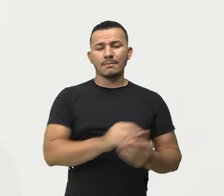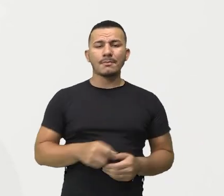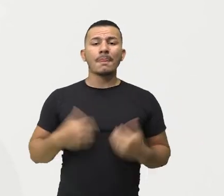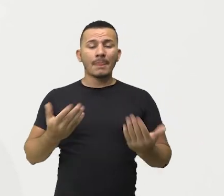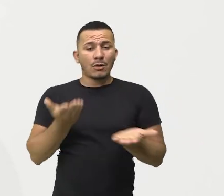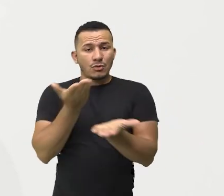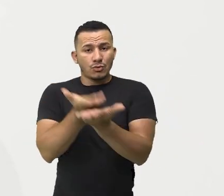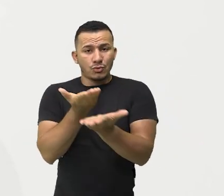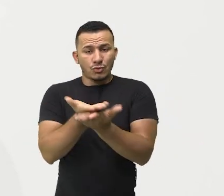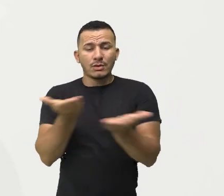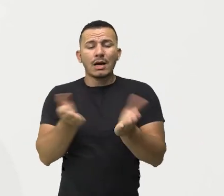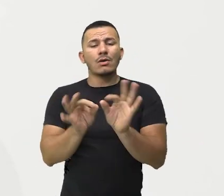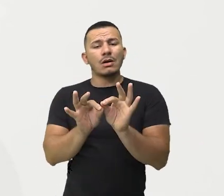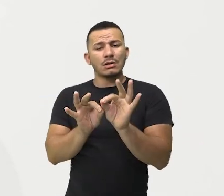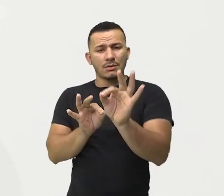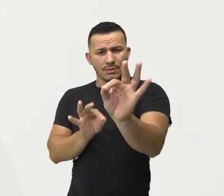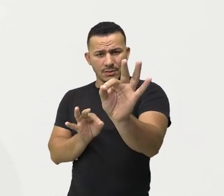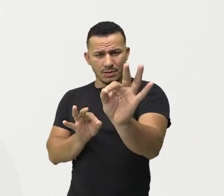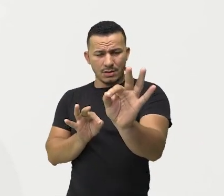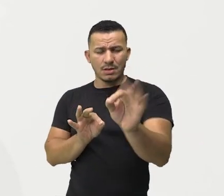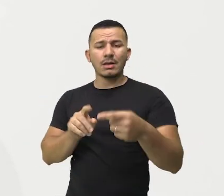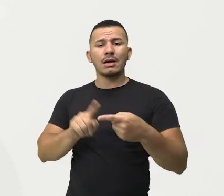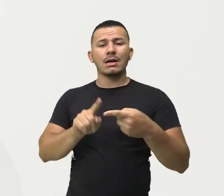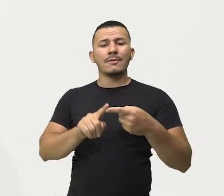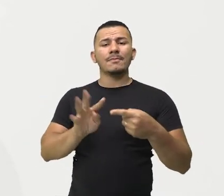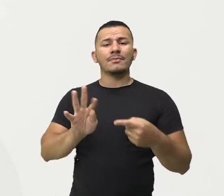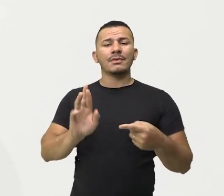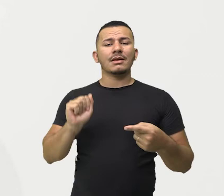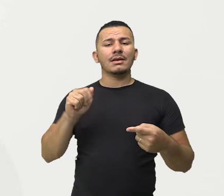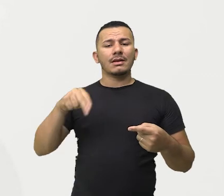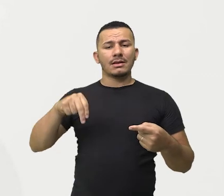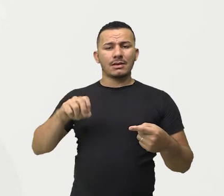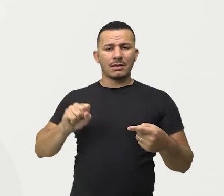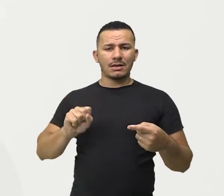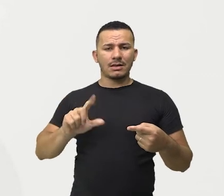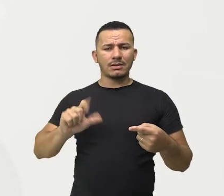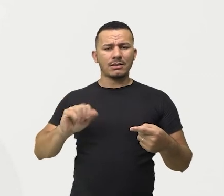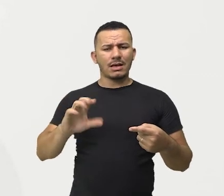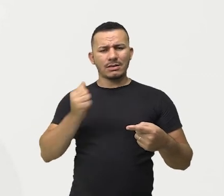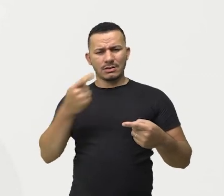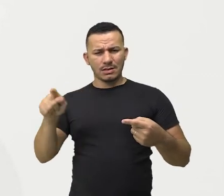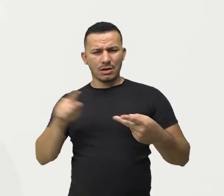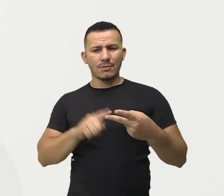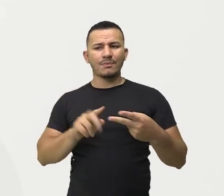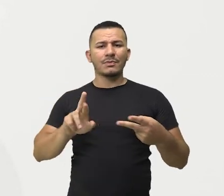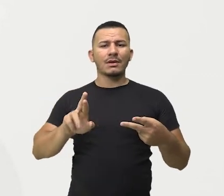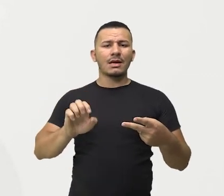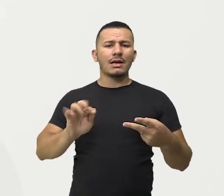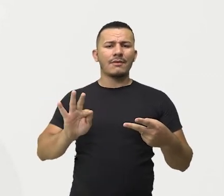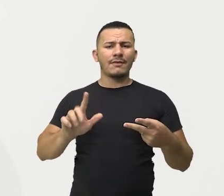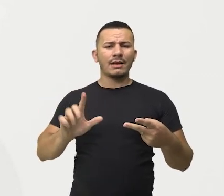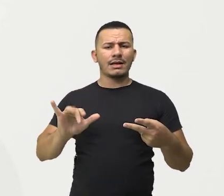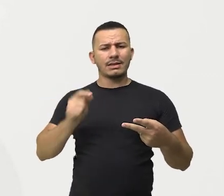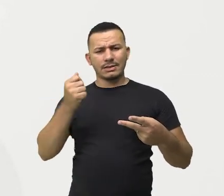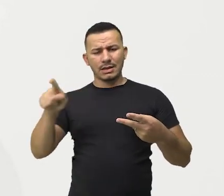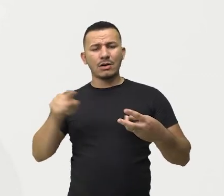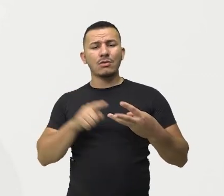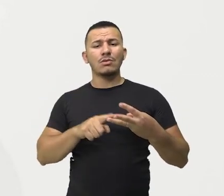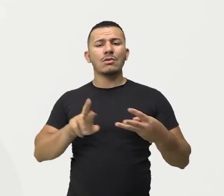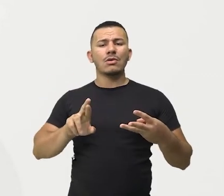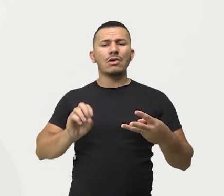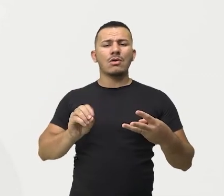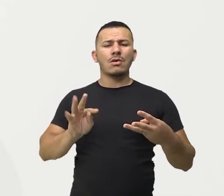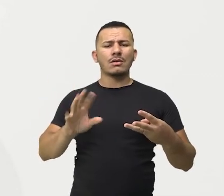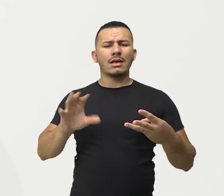estudar as simetrias de translação, reflexão e rotação. Então, sigamos. Olha só,